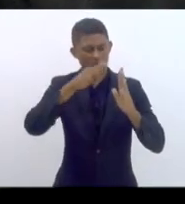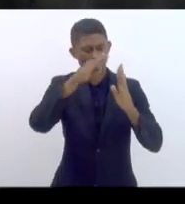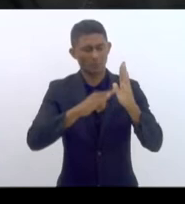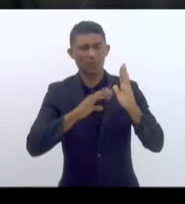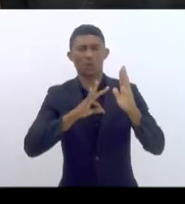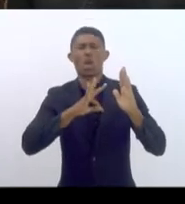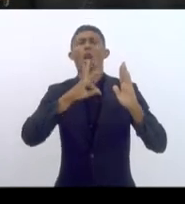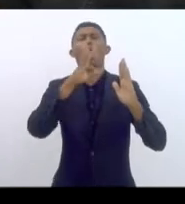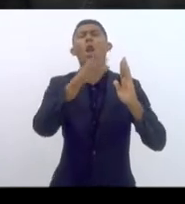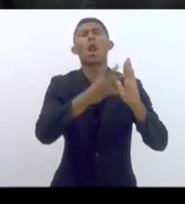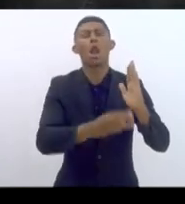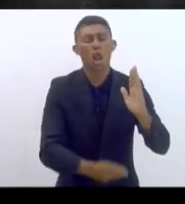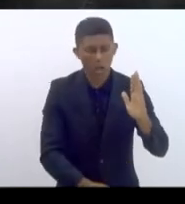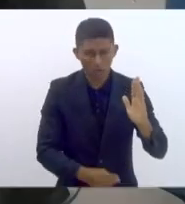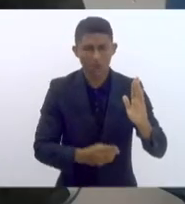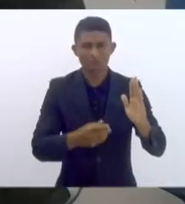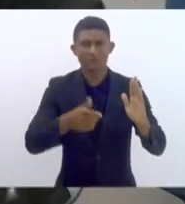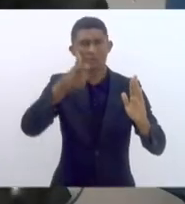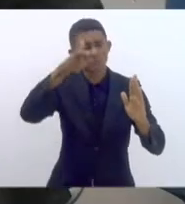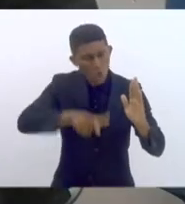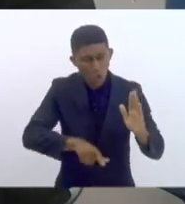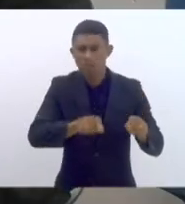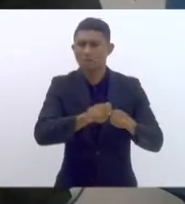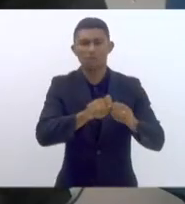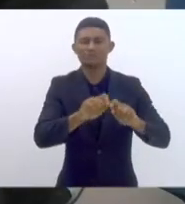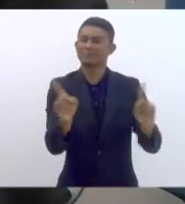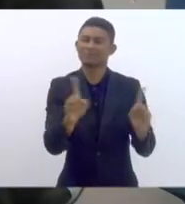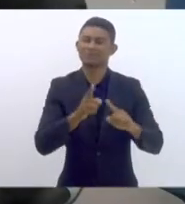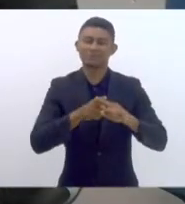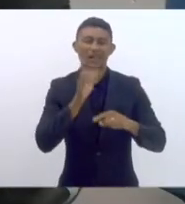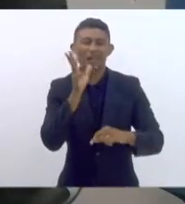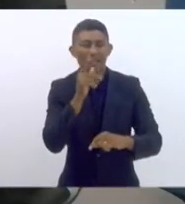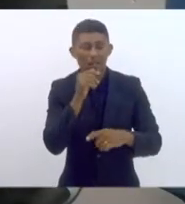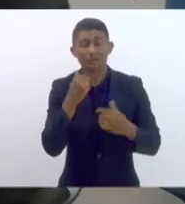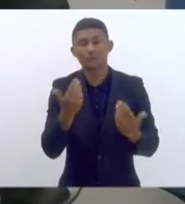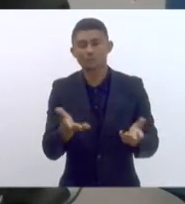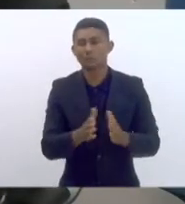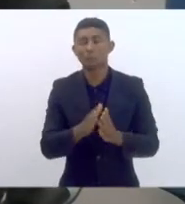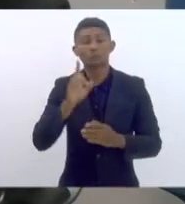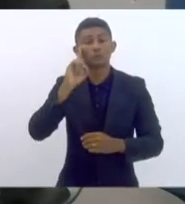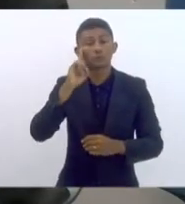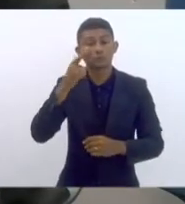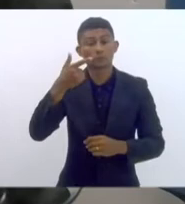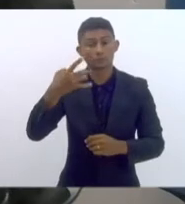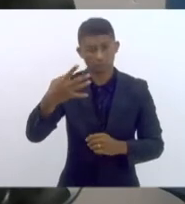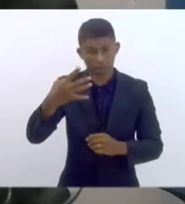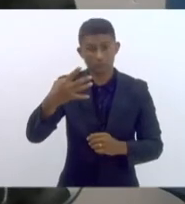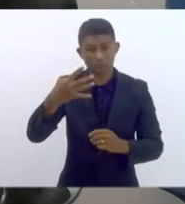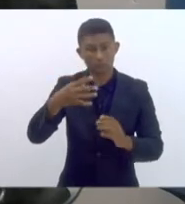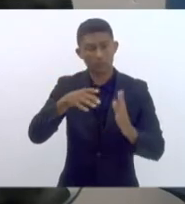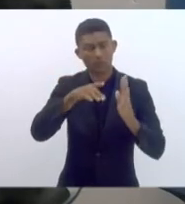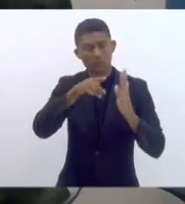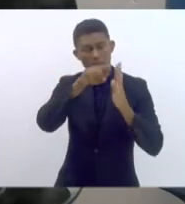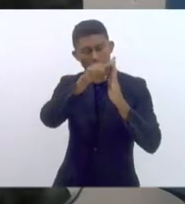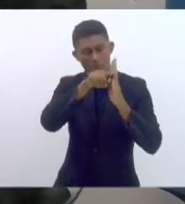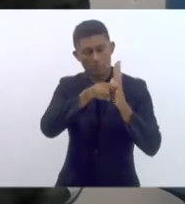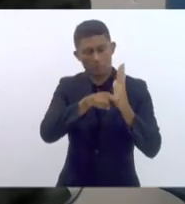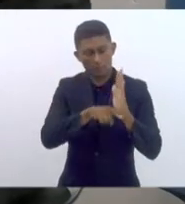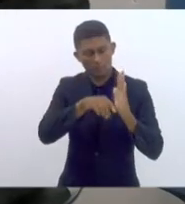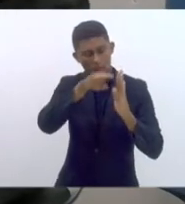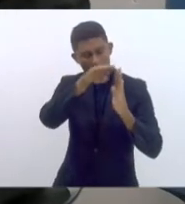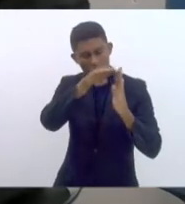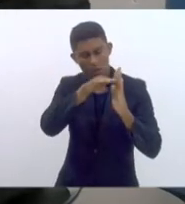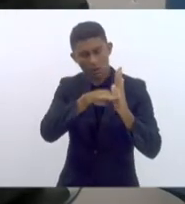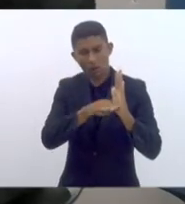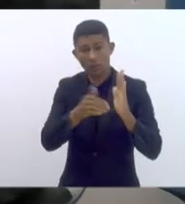gente resolveu mandar assim. Não está ótimo. Tá ótimo. Ah. Dia 24 responde os 10 e do dia 27 corrijo